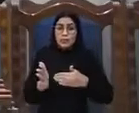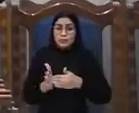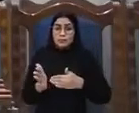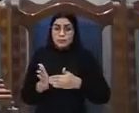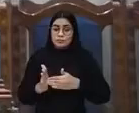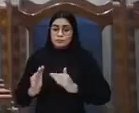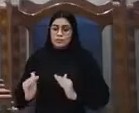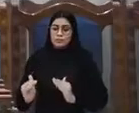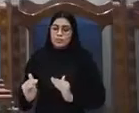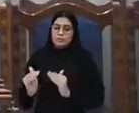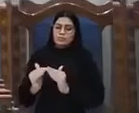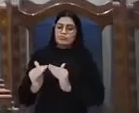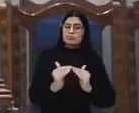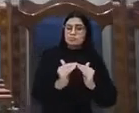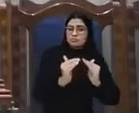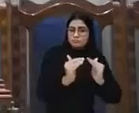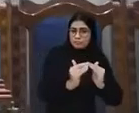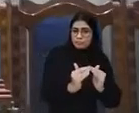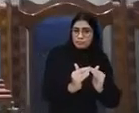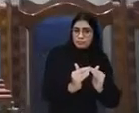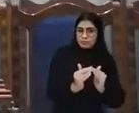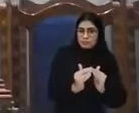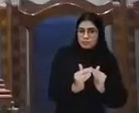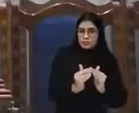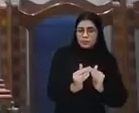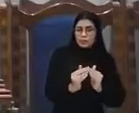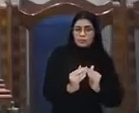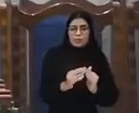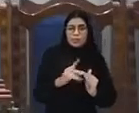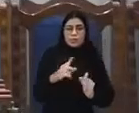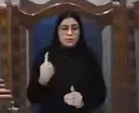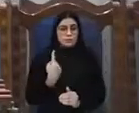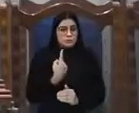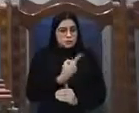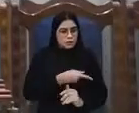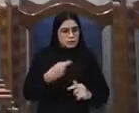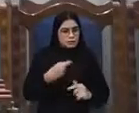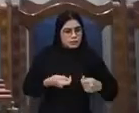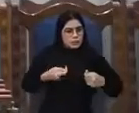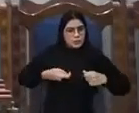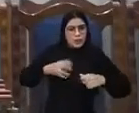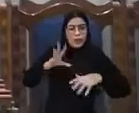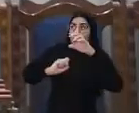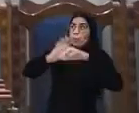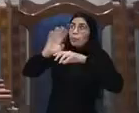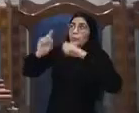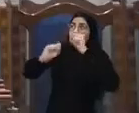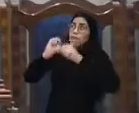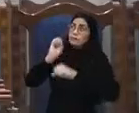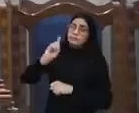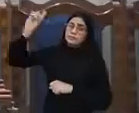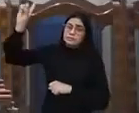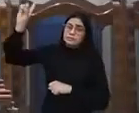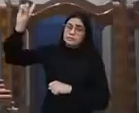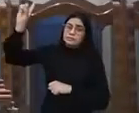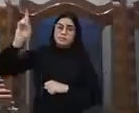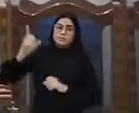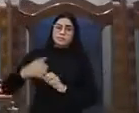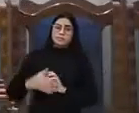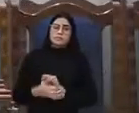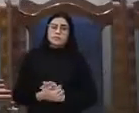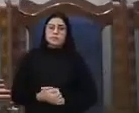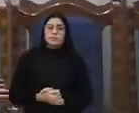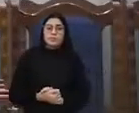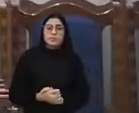para que buscassem ao Senhor. Ele fez isso para que buscassem ao Senhor, se porventura tateando, isto é, o homem